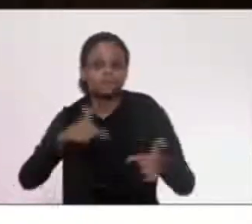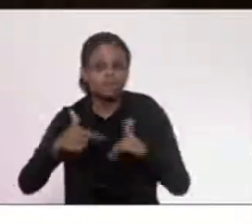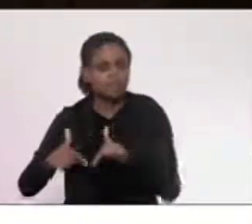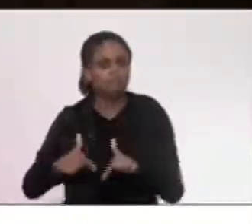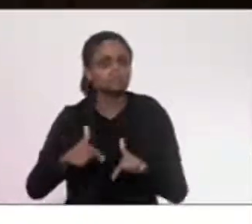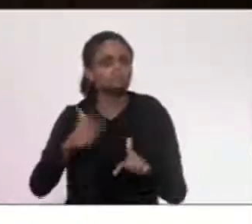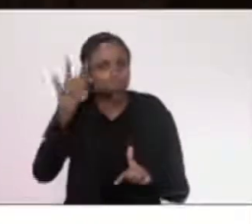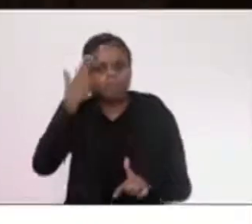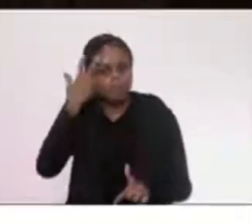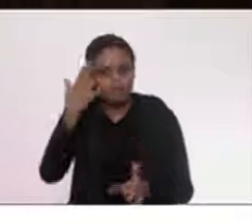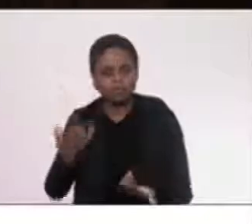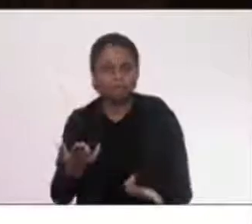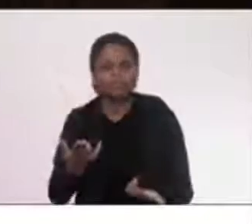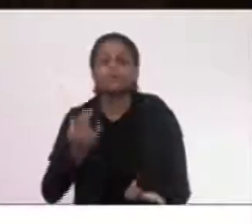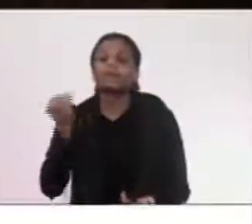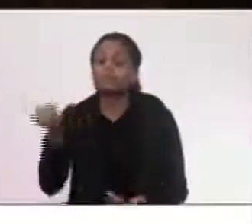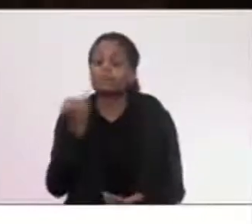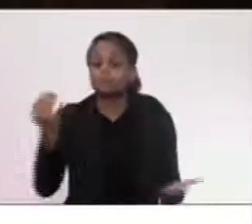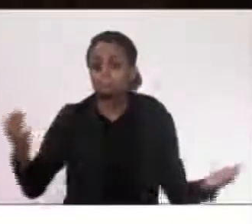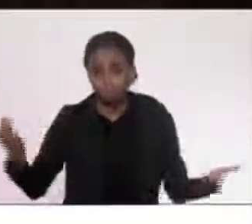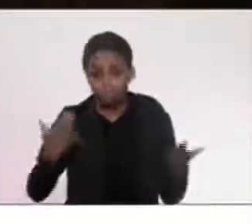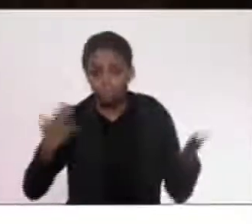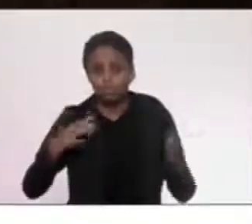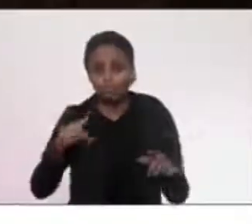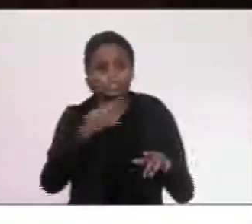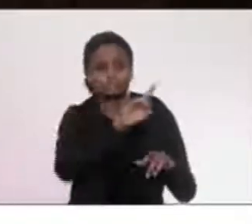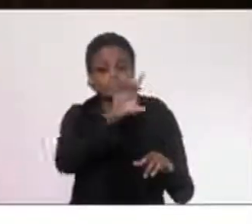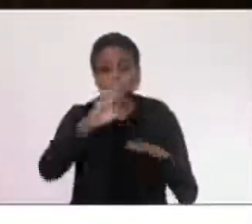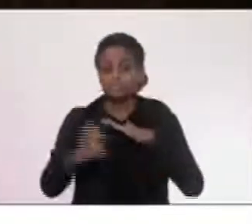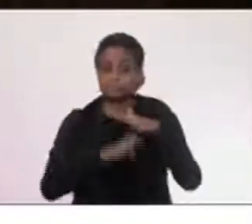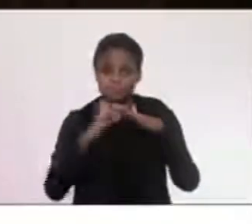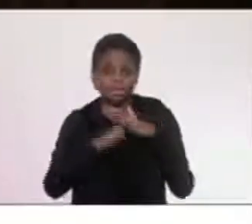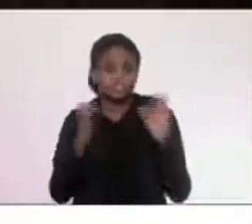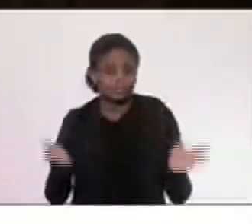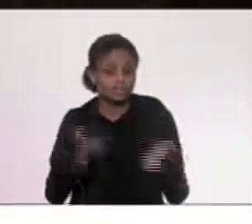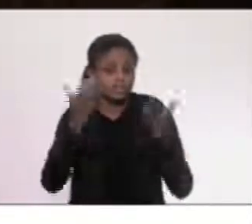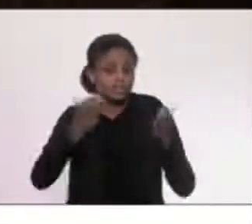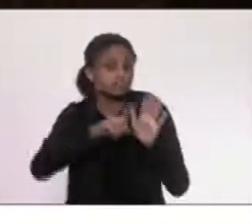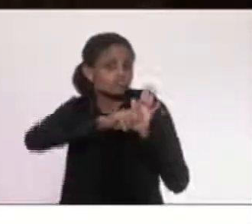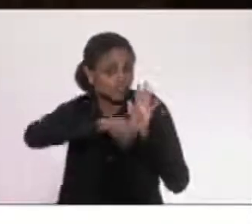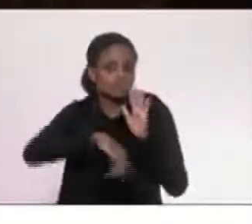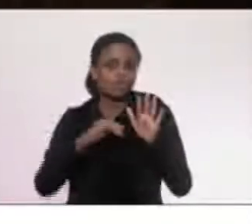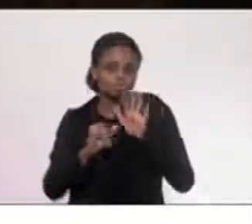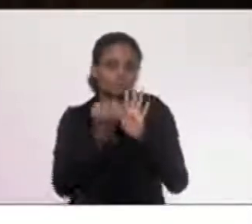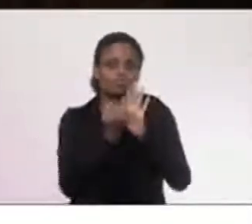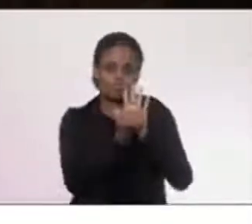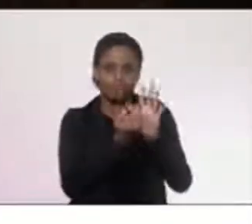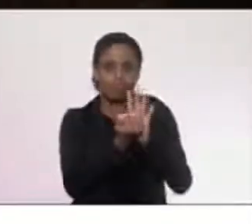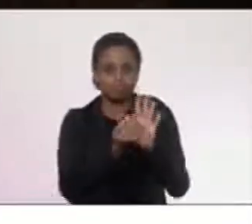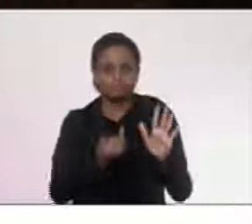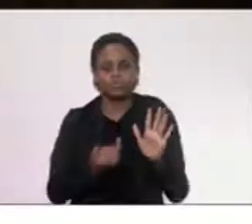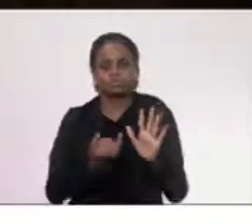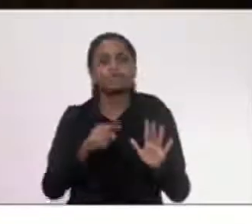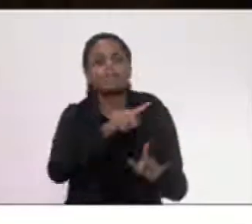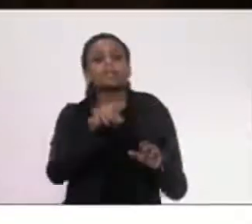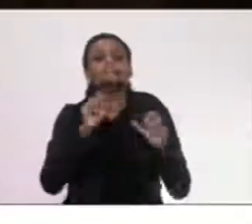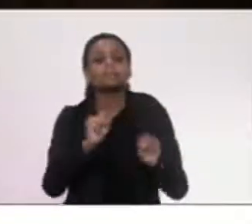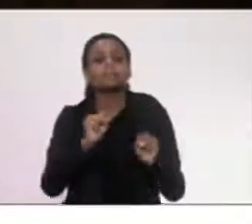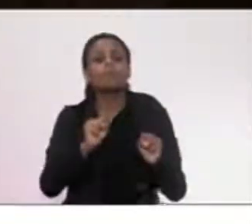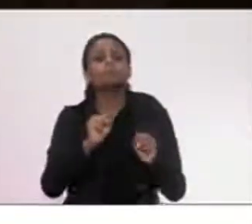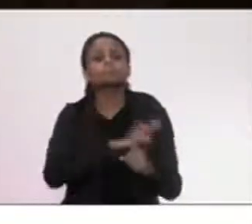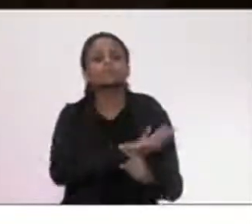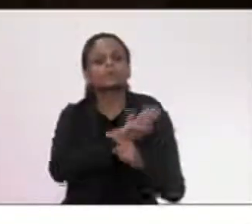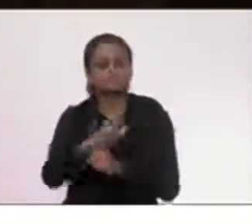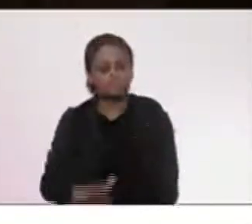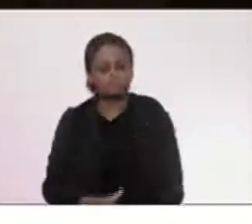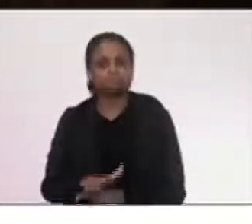formal. Então é importante que hoje essas empresas que recebem incentivo fiscal do governo possam contribuir